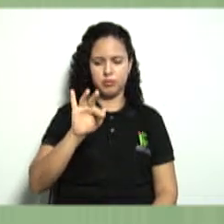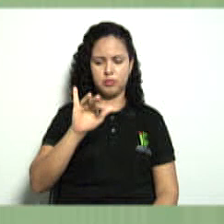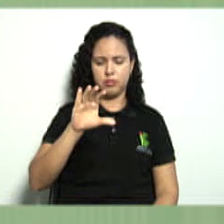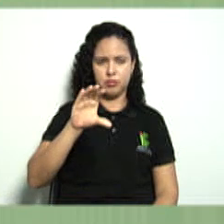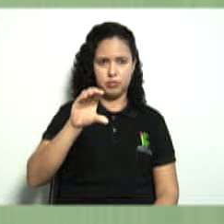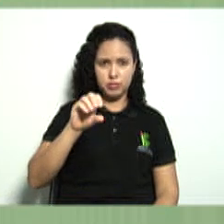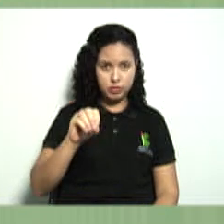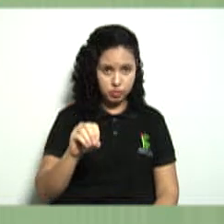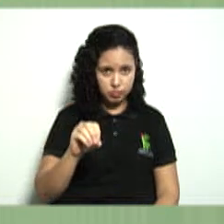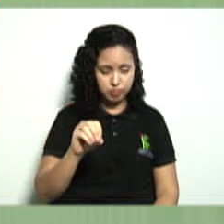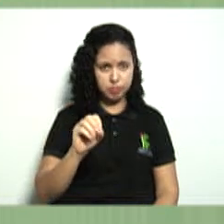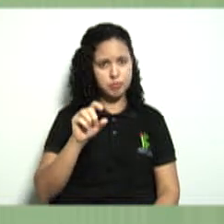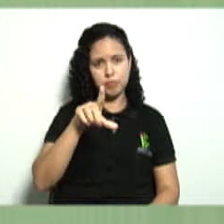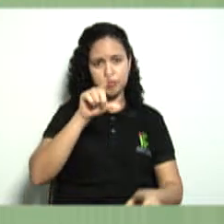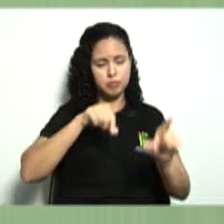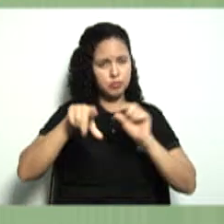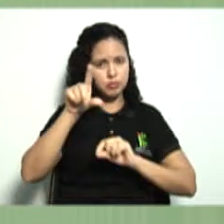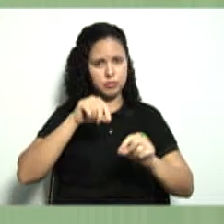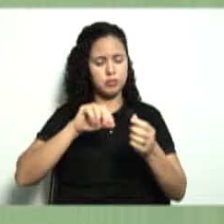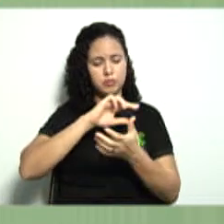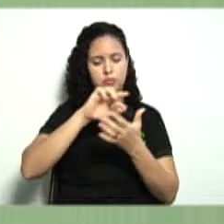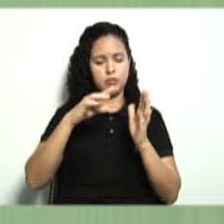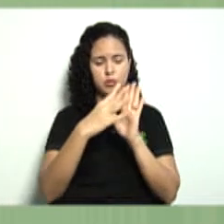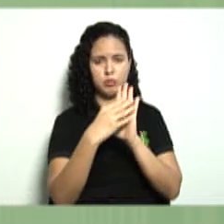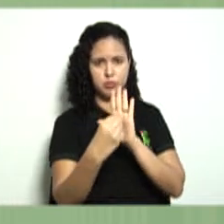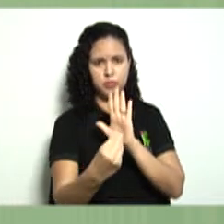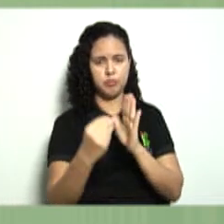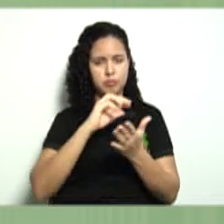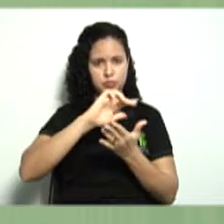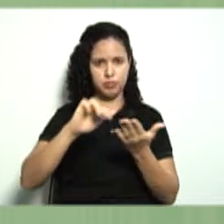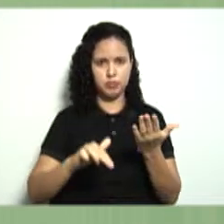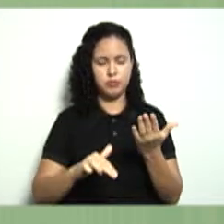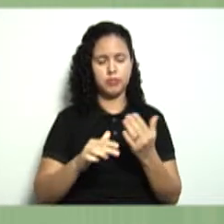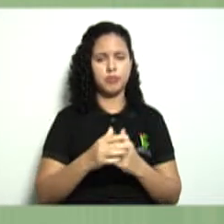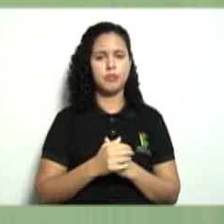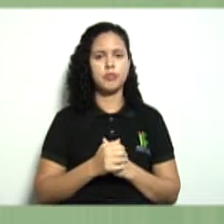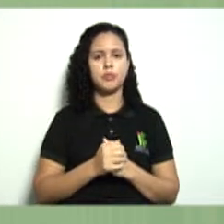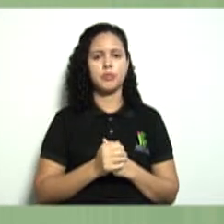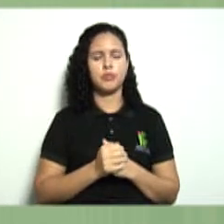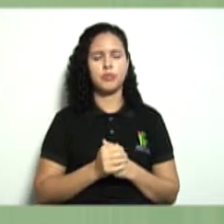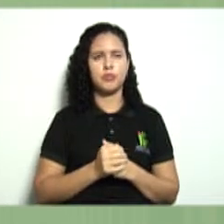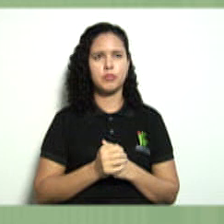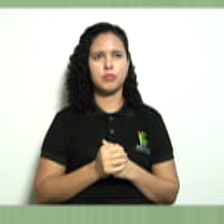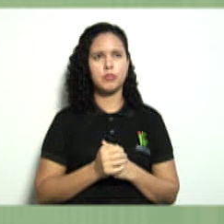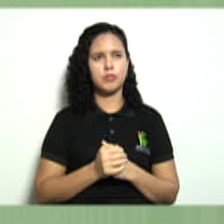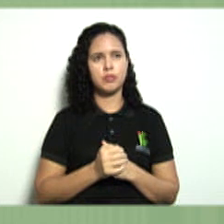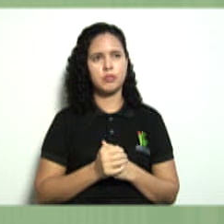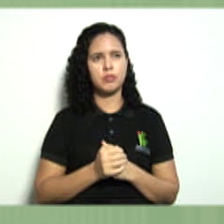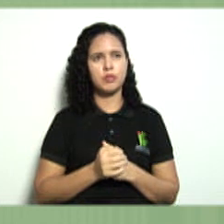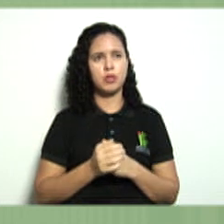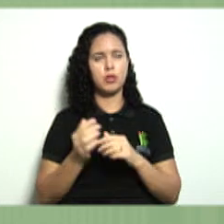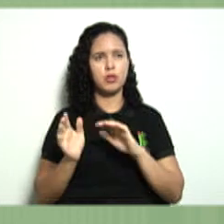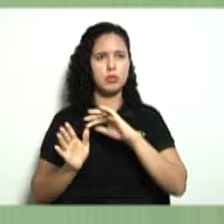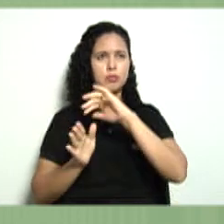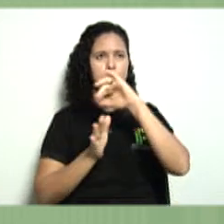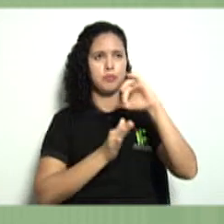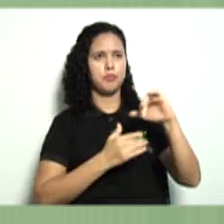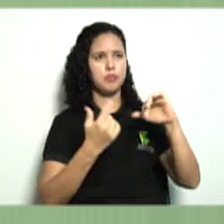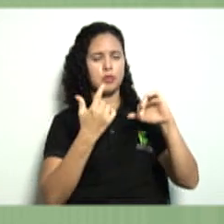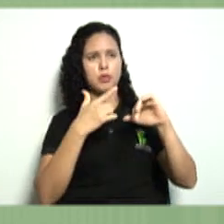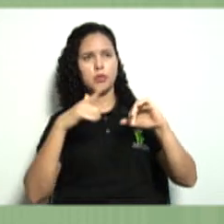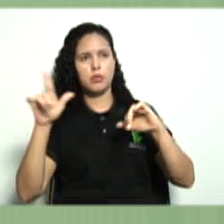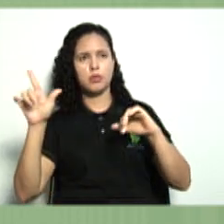hora de estar criando o seu gráfico. Continuando aqui, algumas situações que pode ser